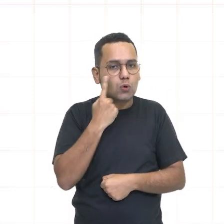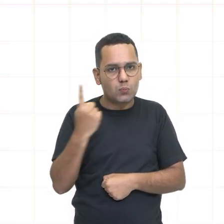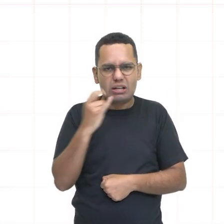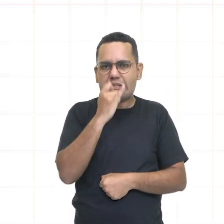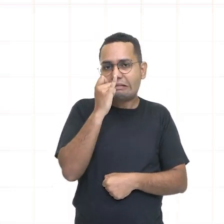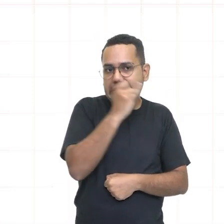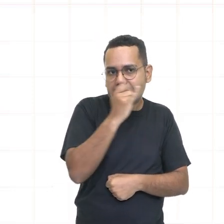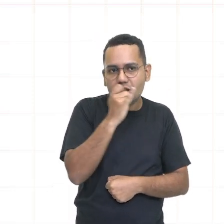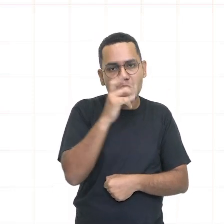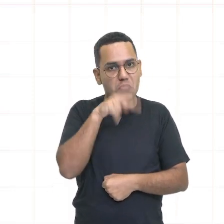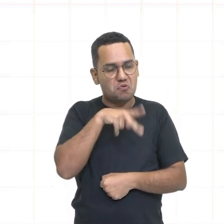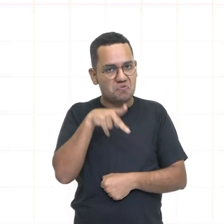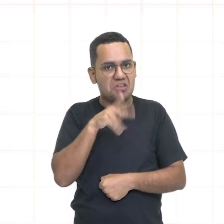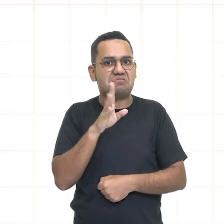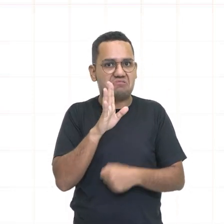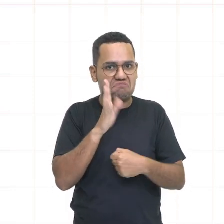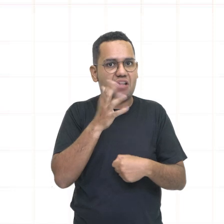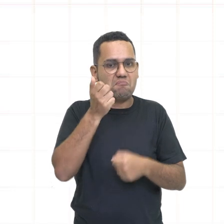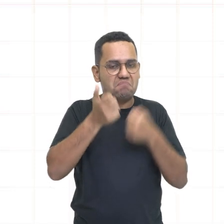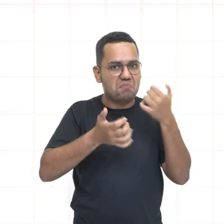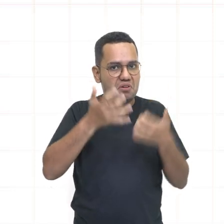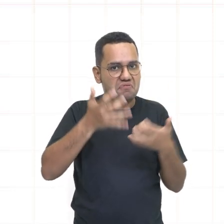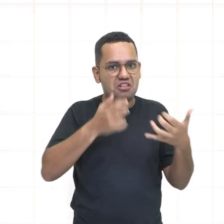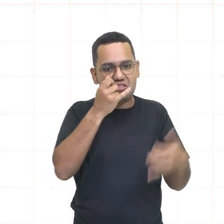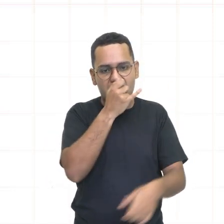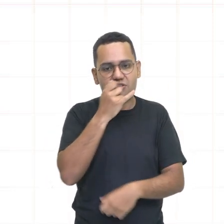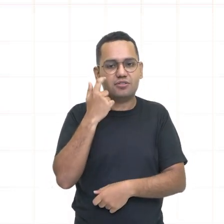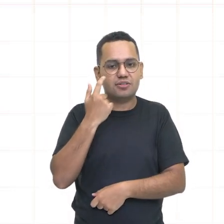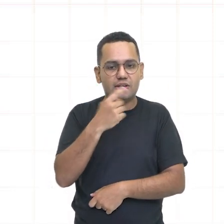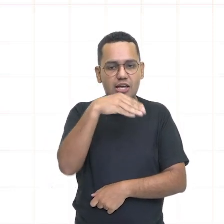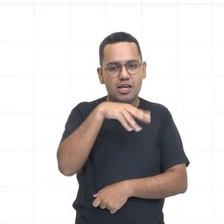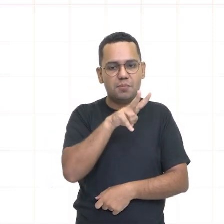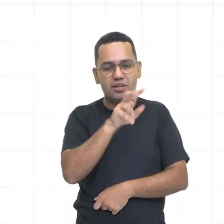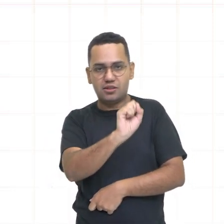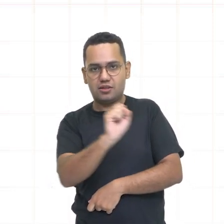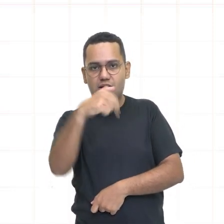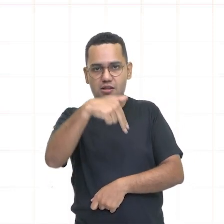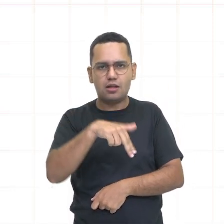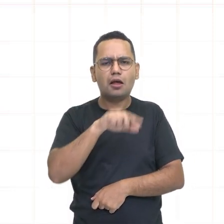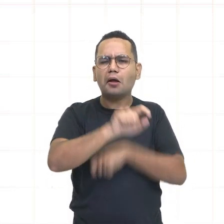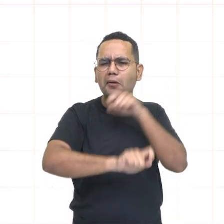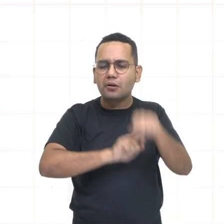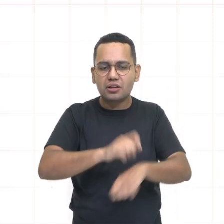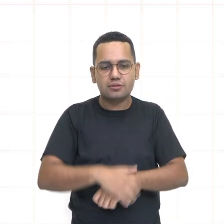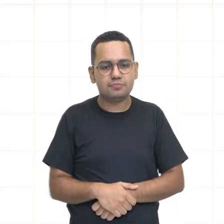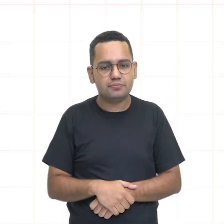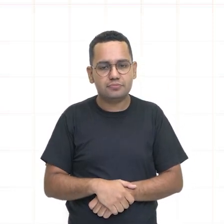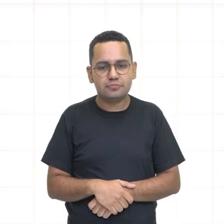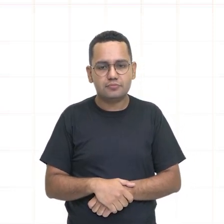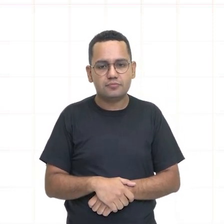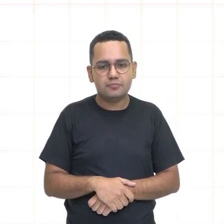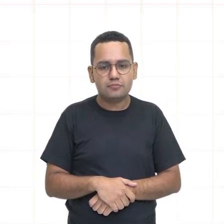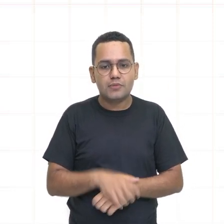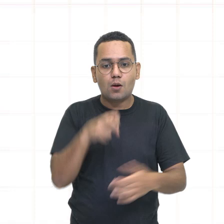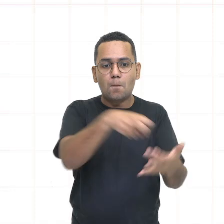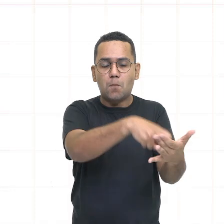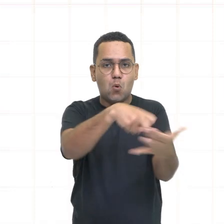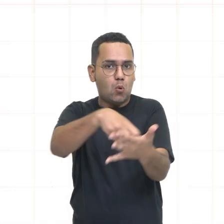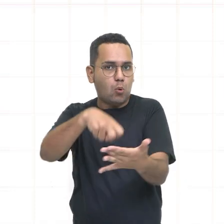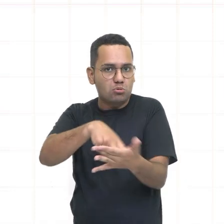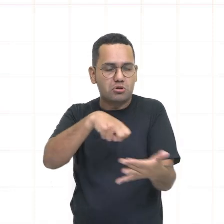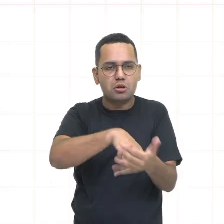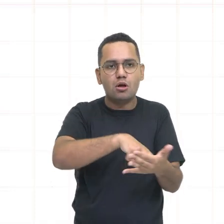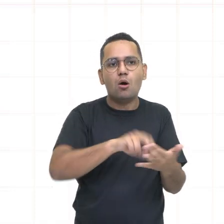professora aí, vigorando, né? O MVSN era responsável por intimidar e reprimir a população.